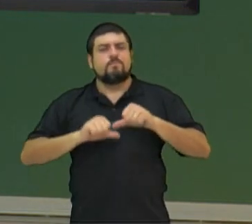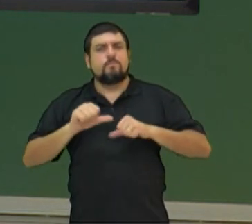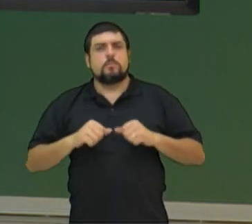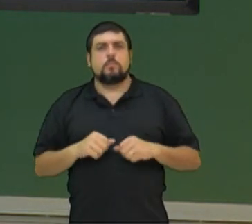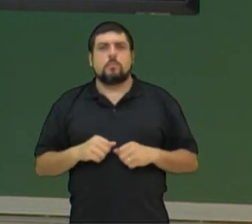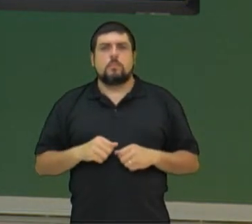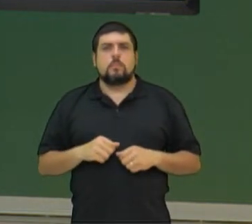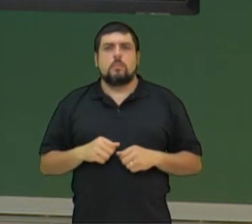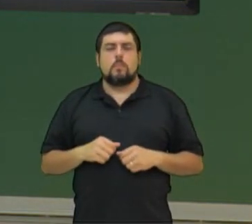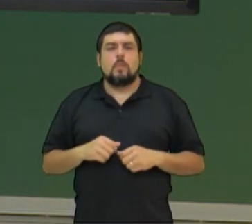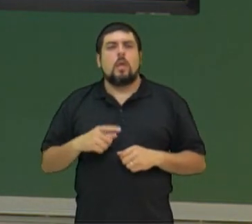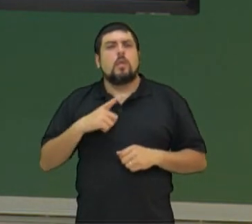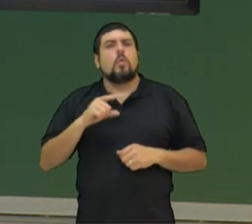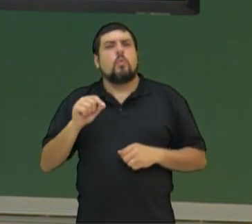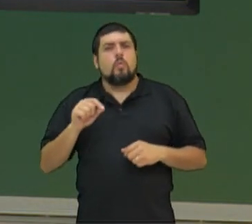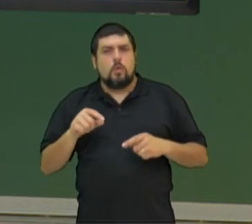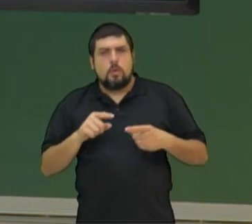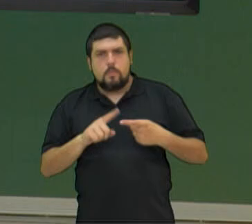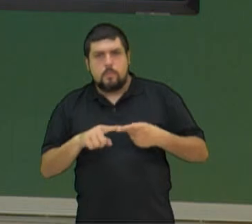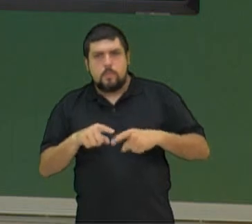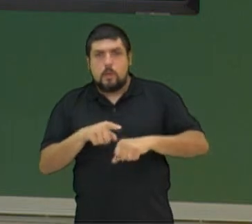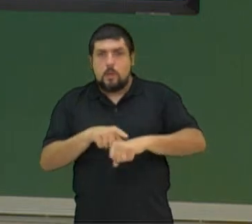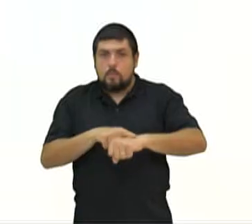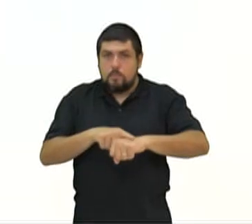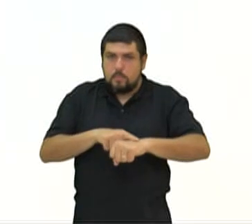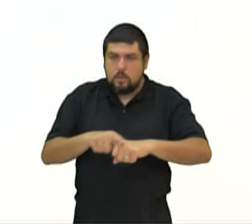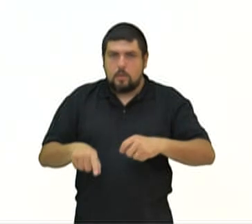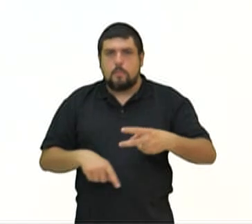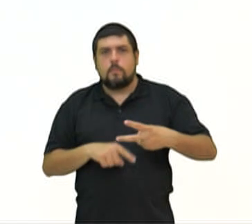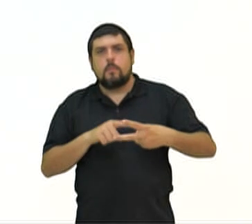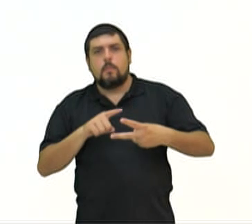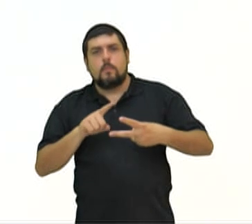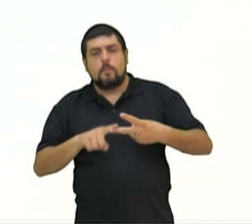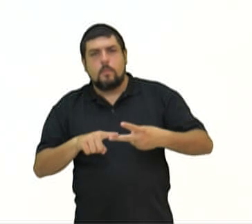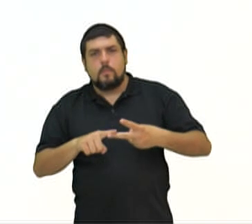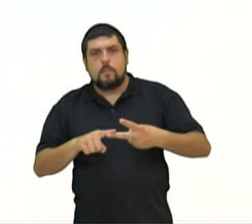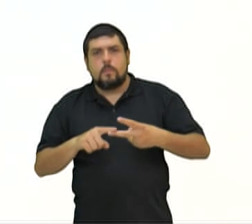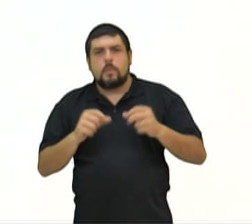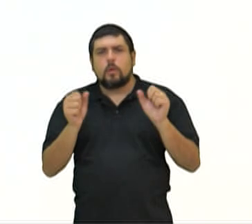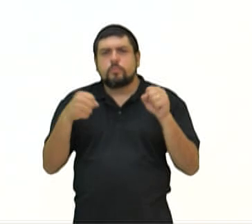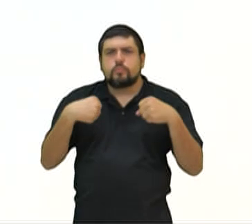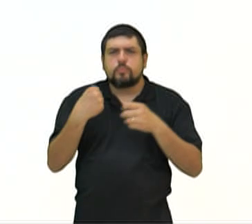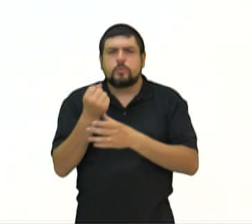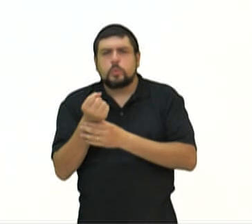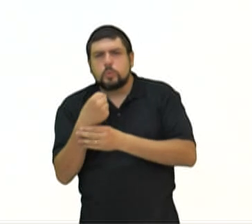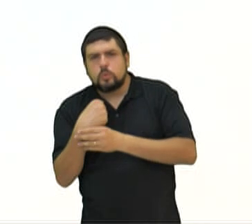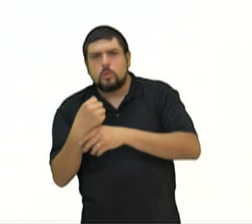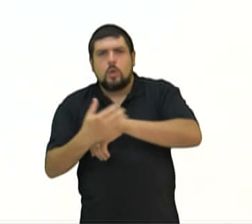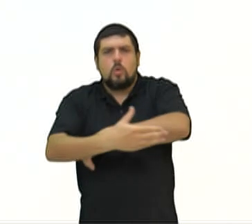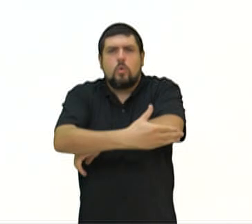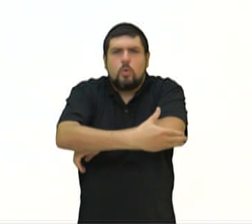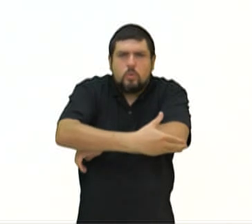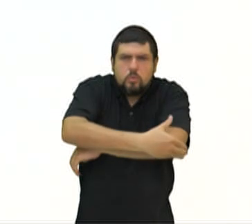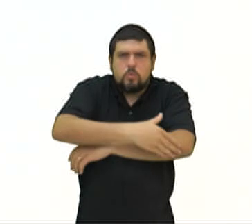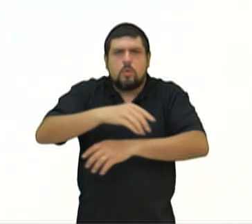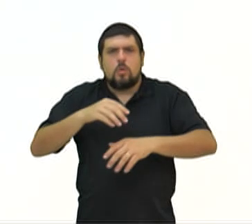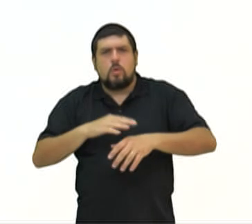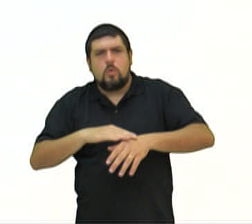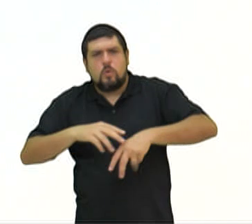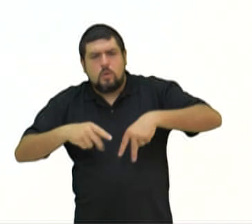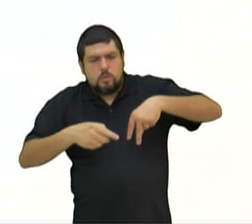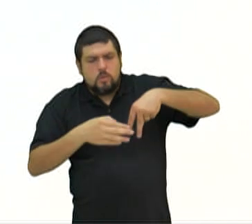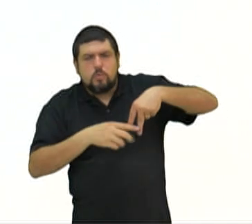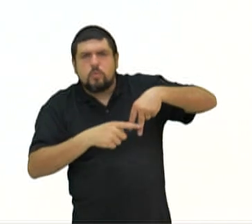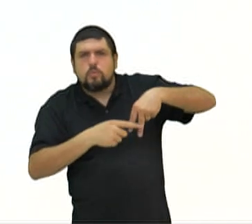alguns problemas na pele, nas articulações, tá? Geralmente dores, né? Cotovelo, joelhos, problemas